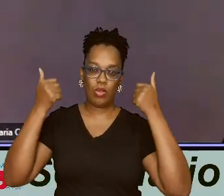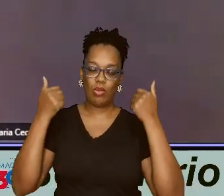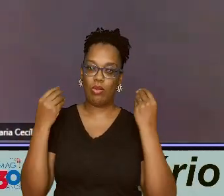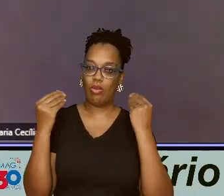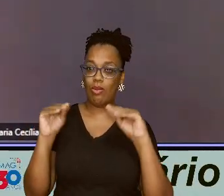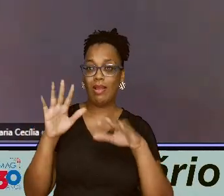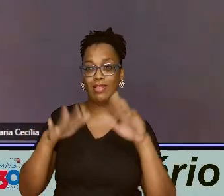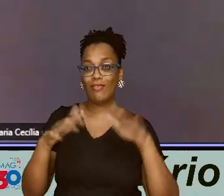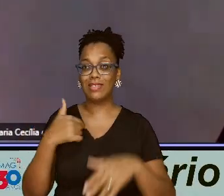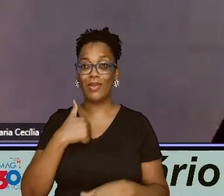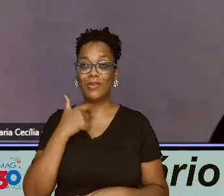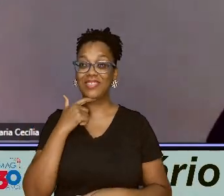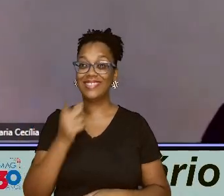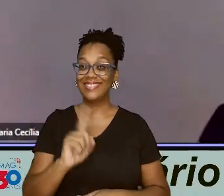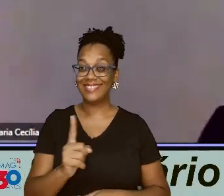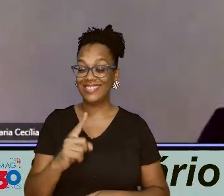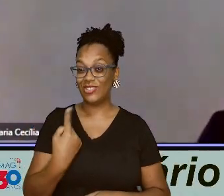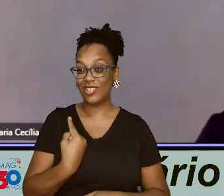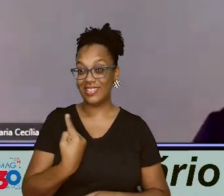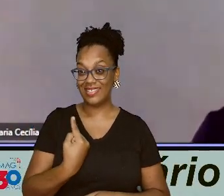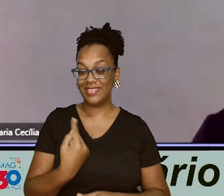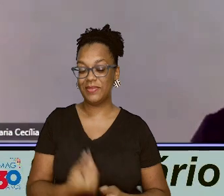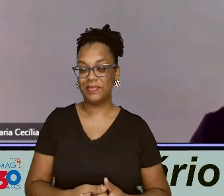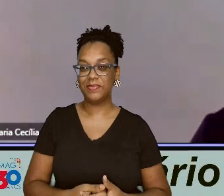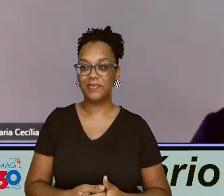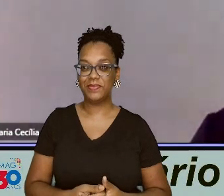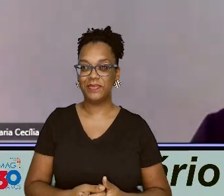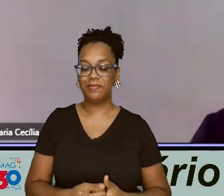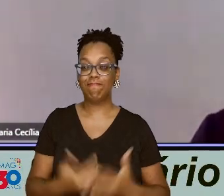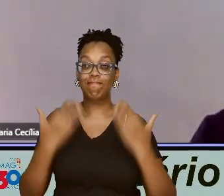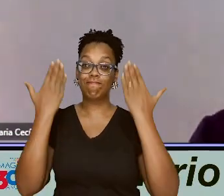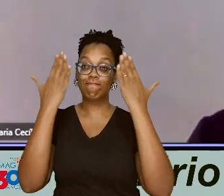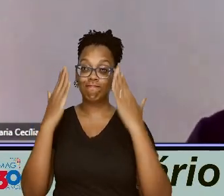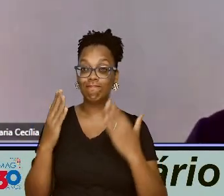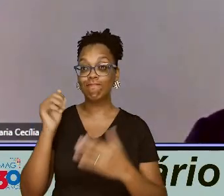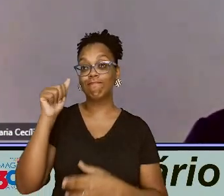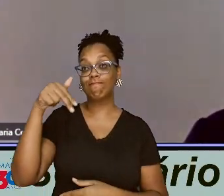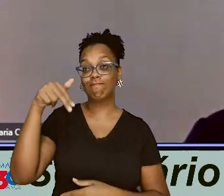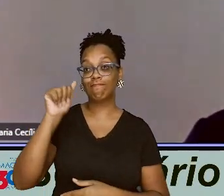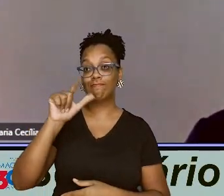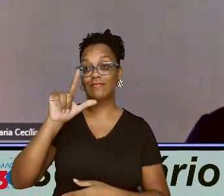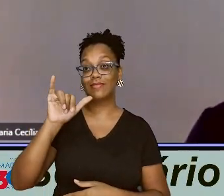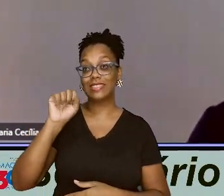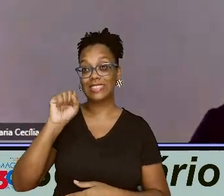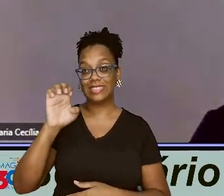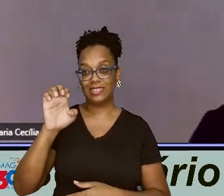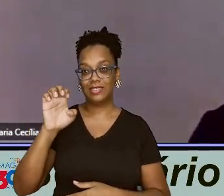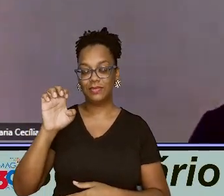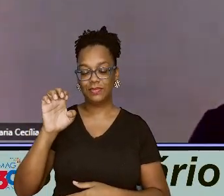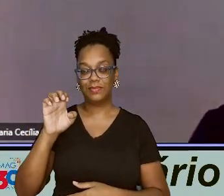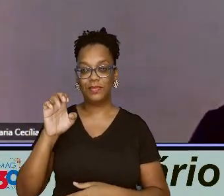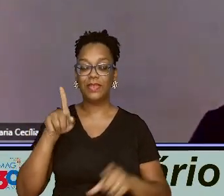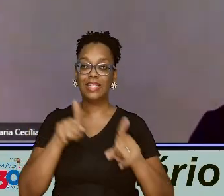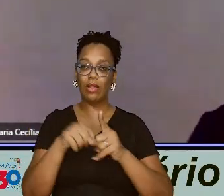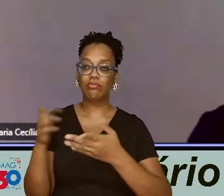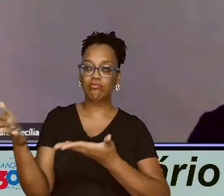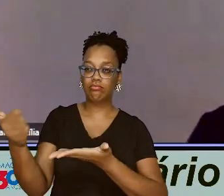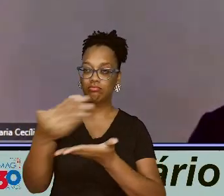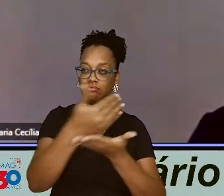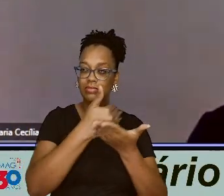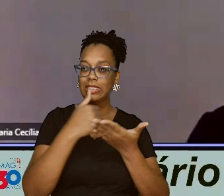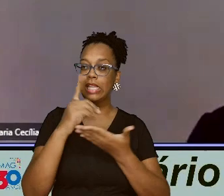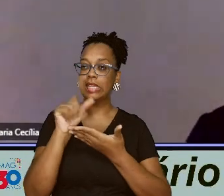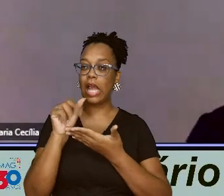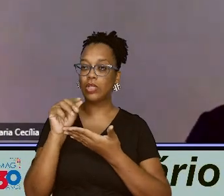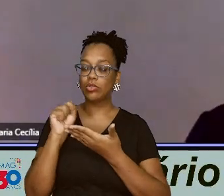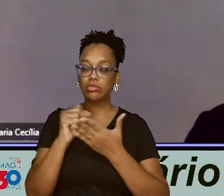eu conseguiria fazer sozinha, e análise. Isso é muito interessante, né? Então, coletar o dado, trazer os resultados,